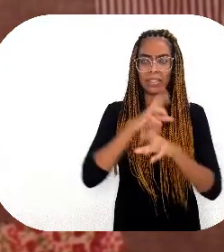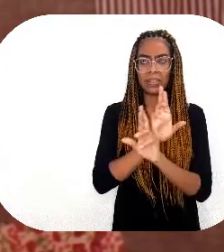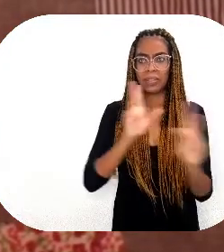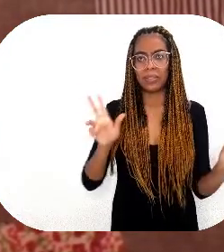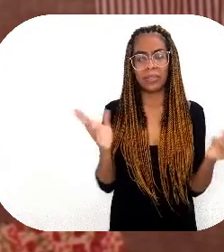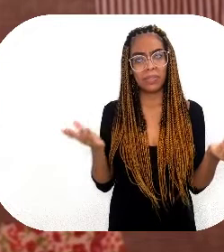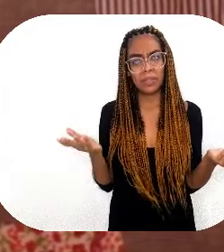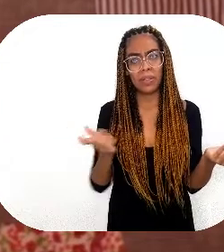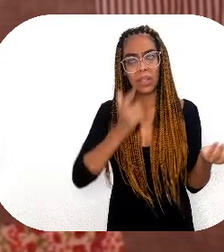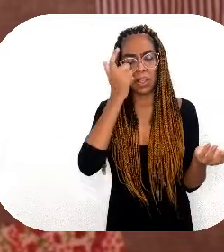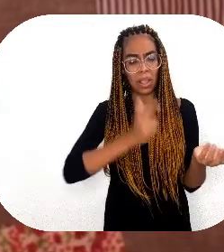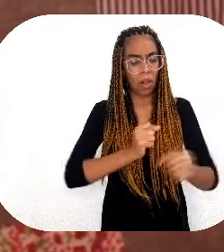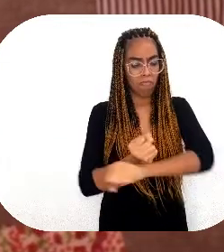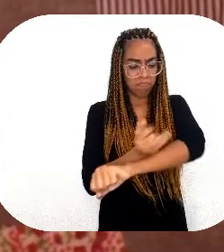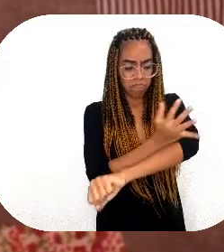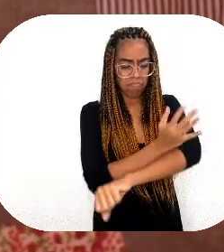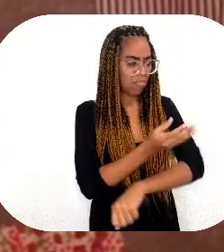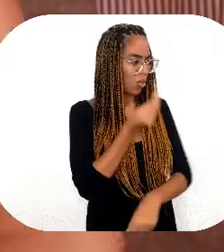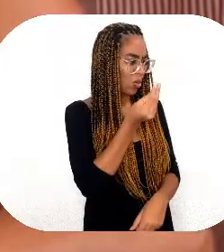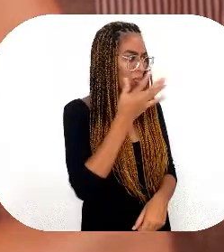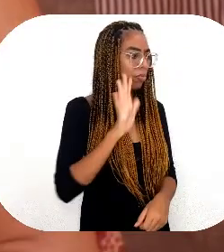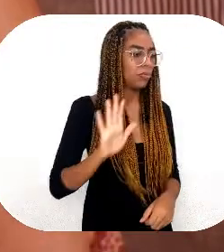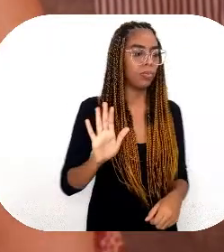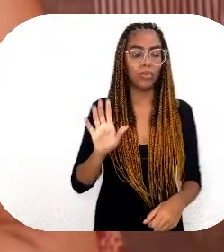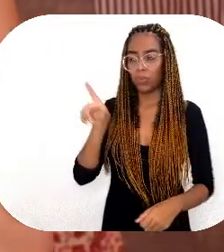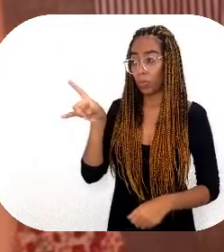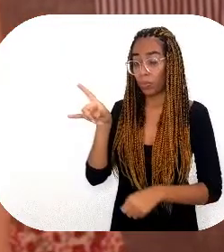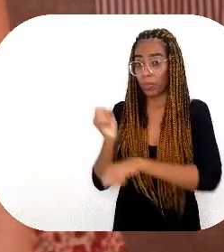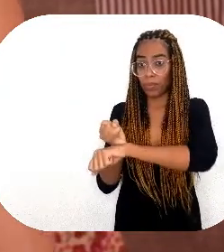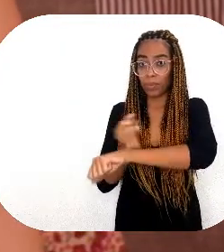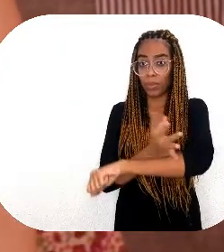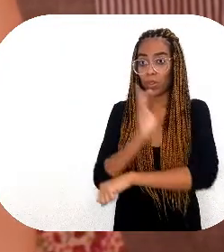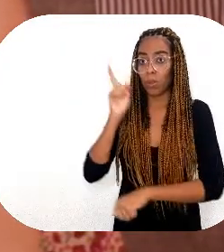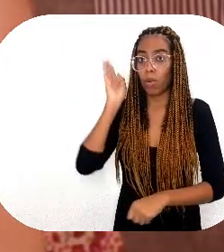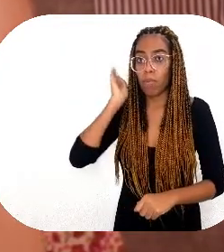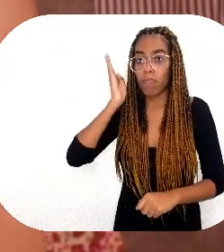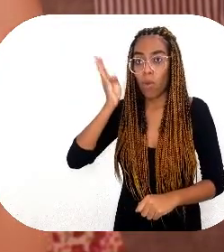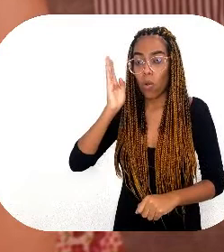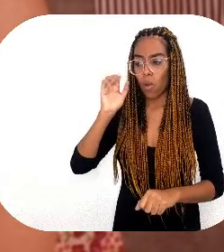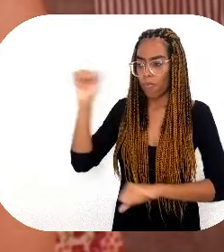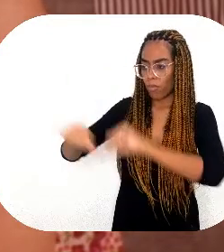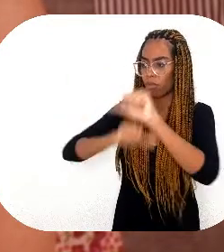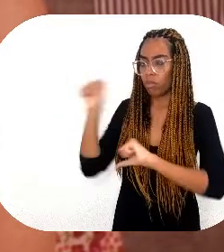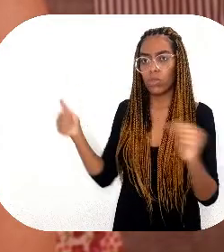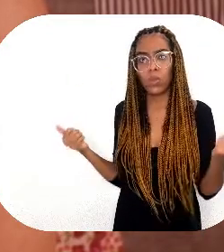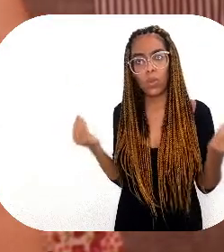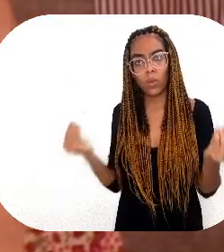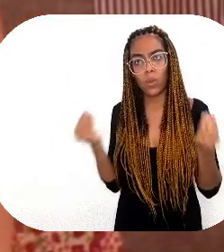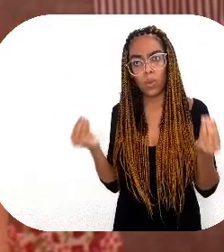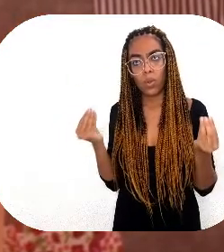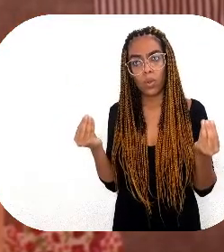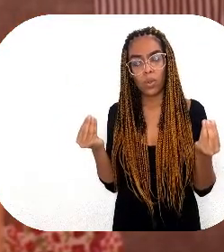Eita, amigo, que risada mais estranha é essa? Fiquei até todo arrepilhado. Arrepiado, macaquinho